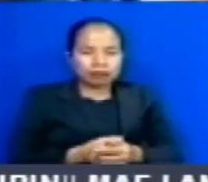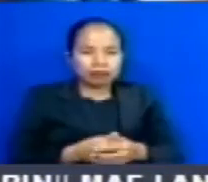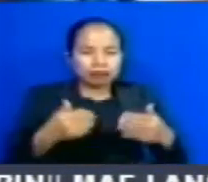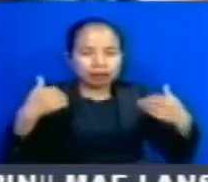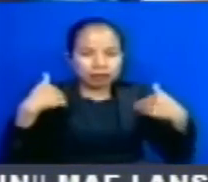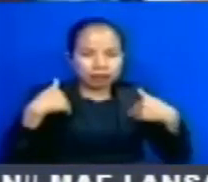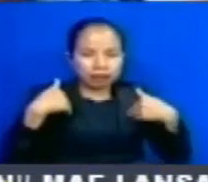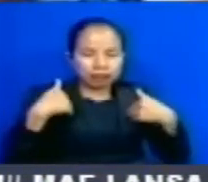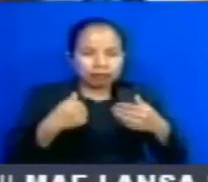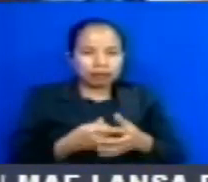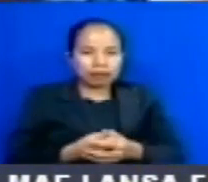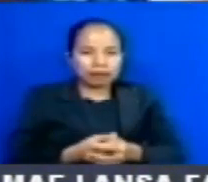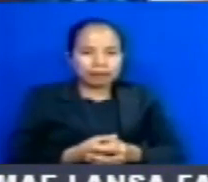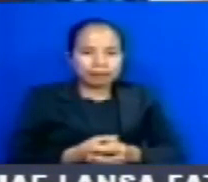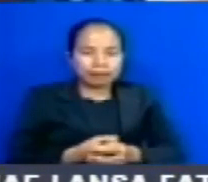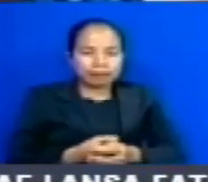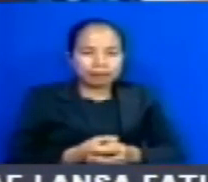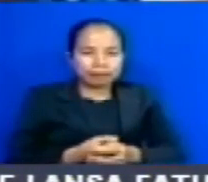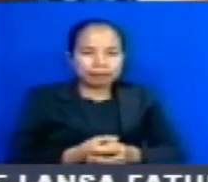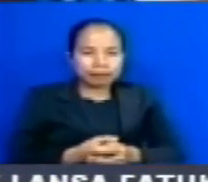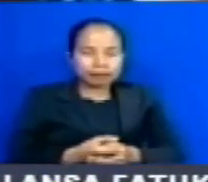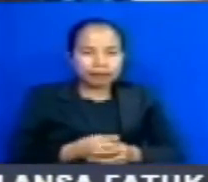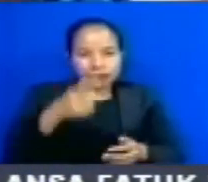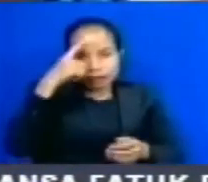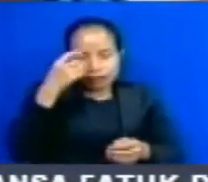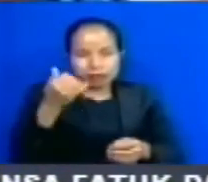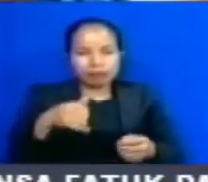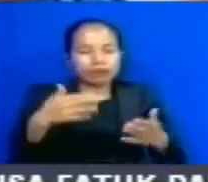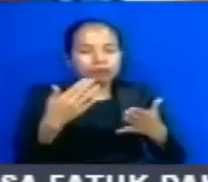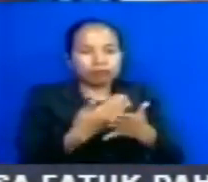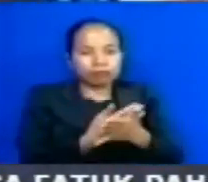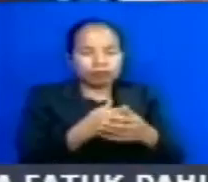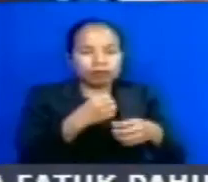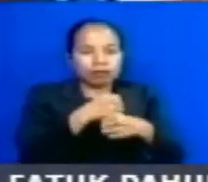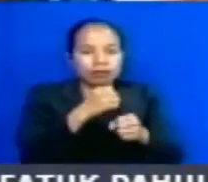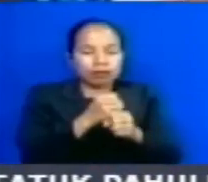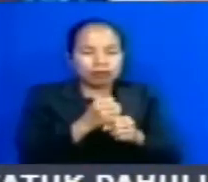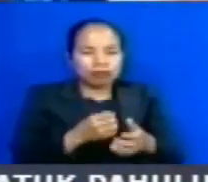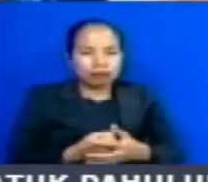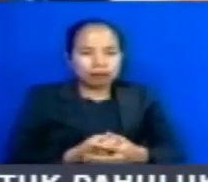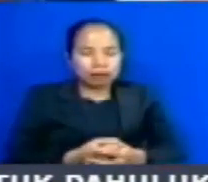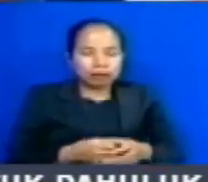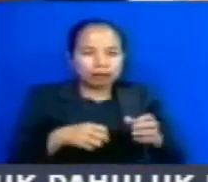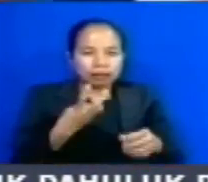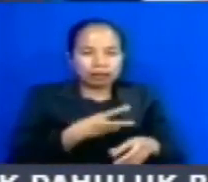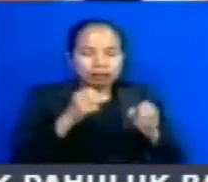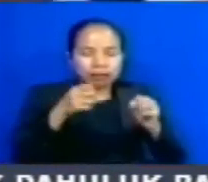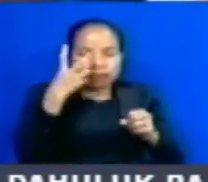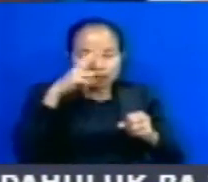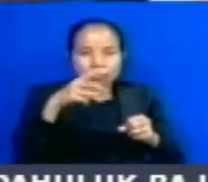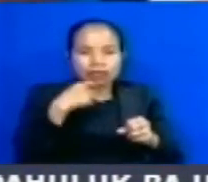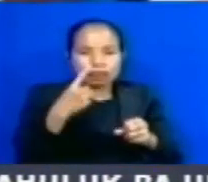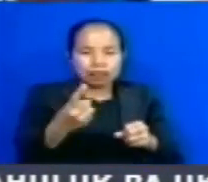i tebote hare ka tasem ku ni sang uma henene mayoria ni uma bebo kota lu ke i tebel hare ka tasem san ate ko